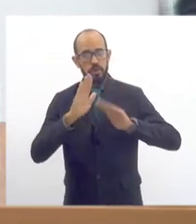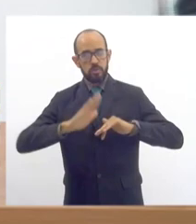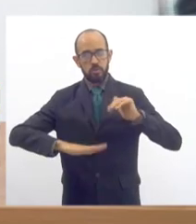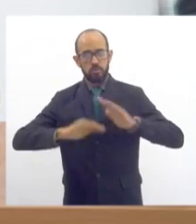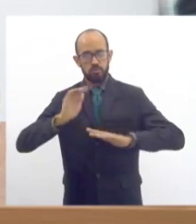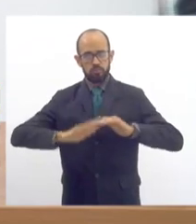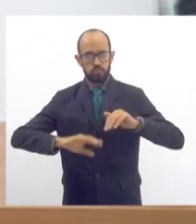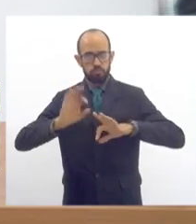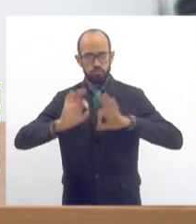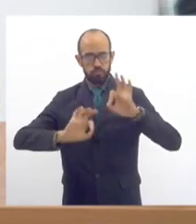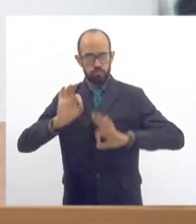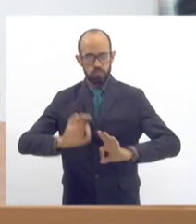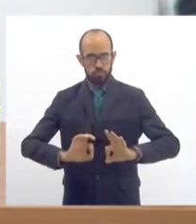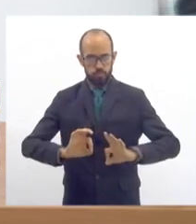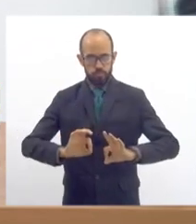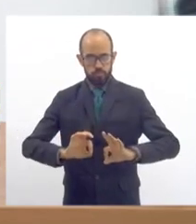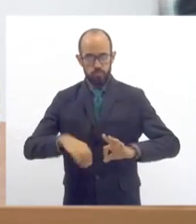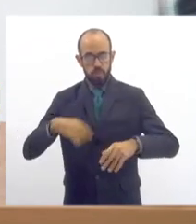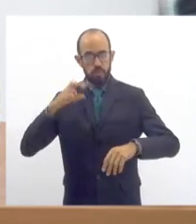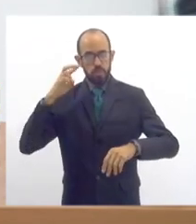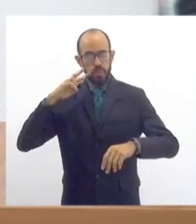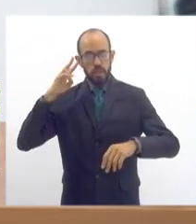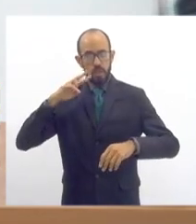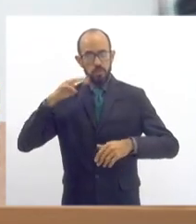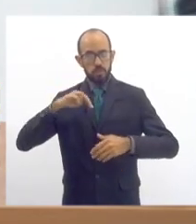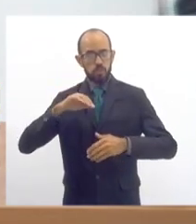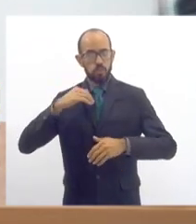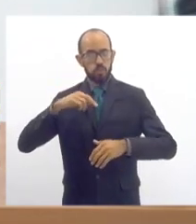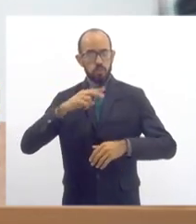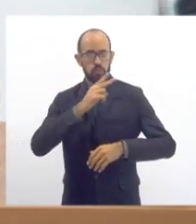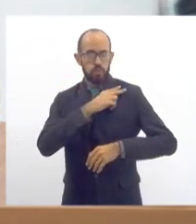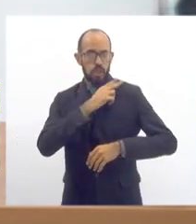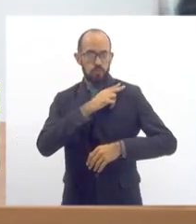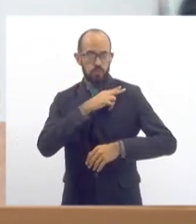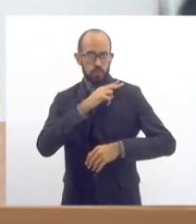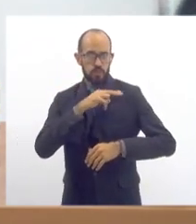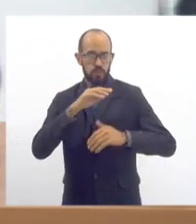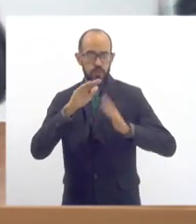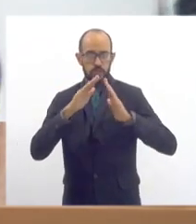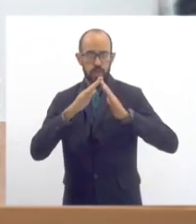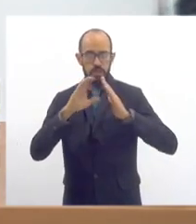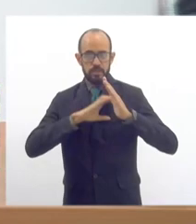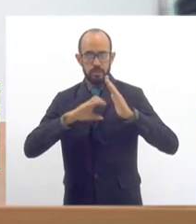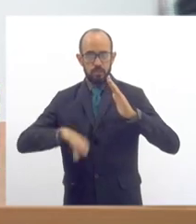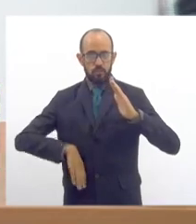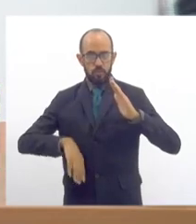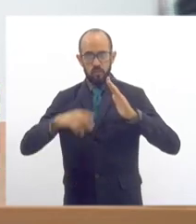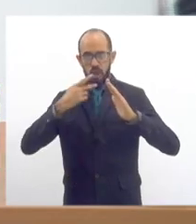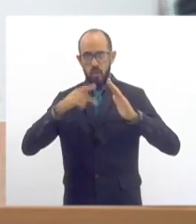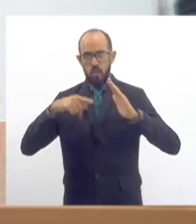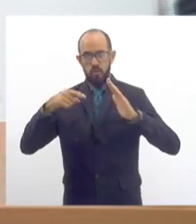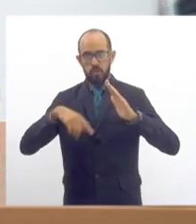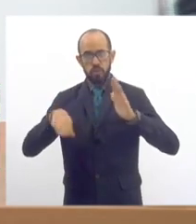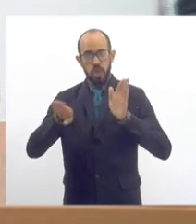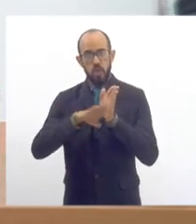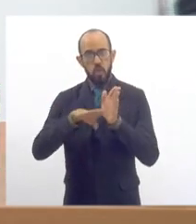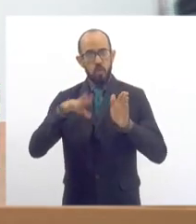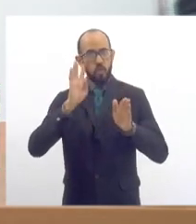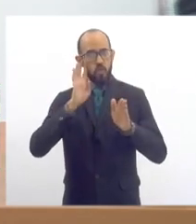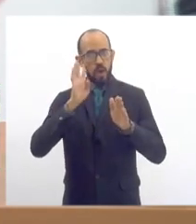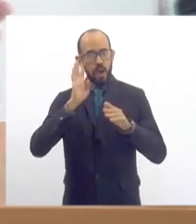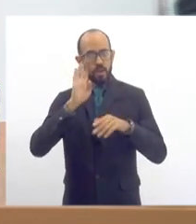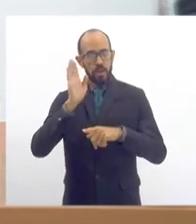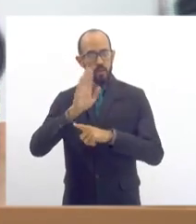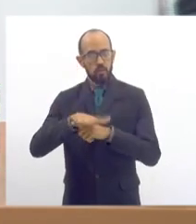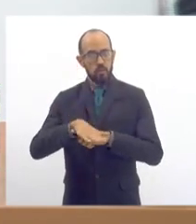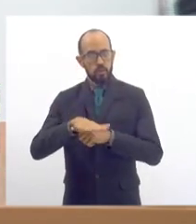inclusive, eu me lembro do CEP da Casa Civil falando, olha, chegou na quarta-feira à noite, lembra disso, Flávio? Chegou na quarta-feira à noite, quinta-feira era feriado, mas a gente vai começar a trabalhar, já